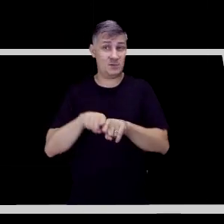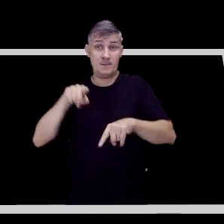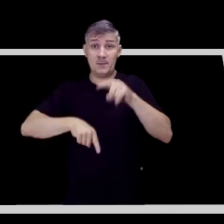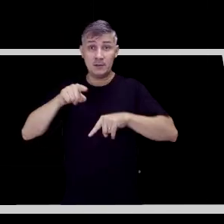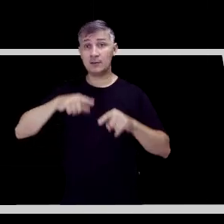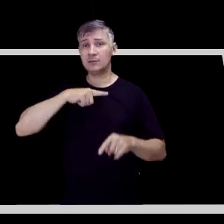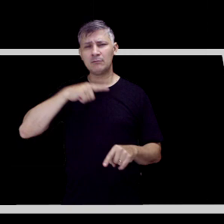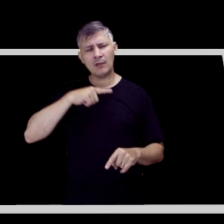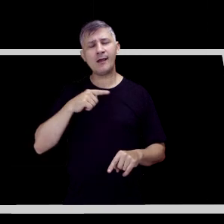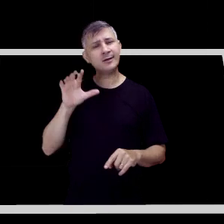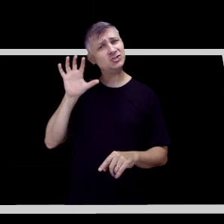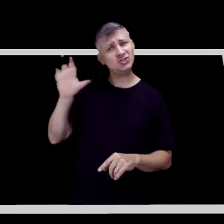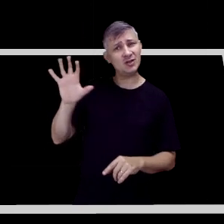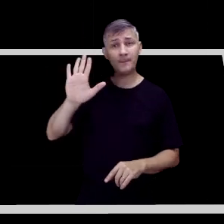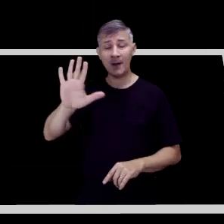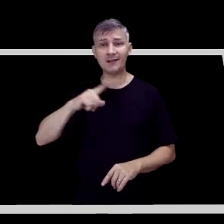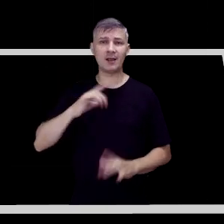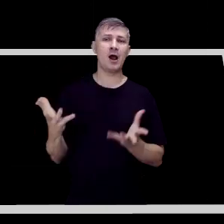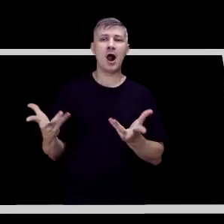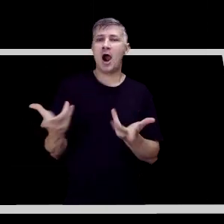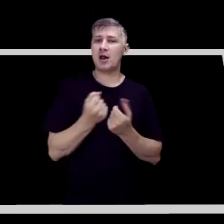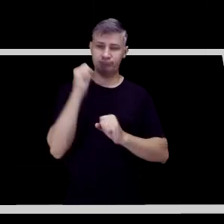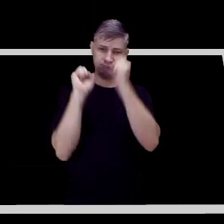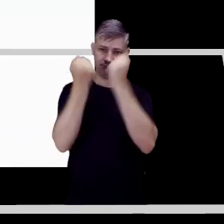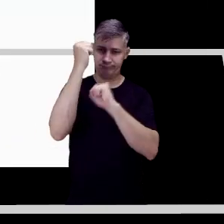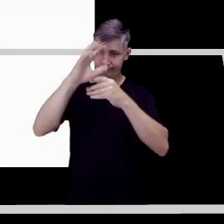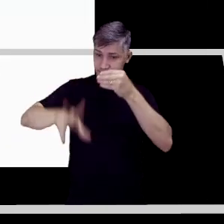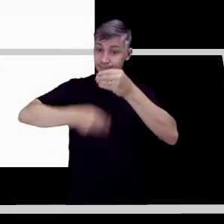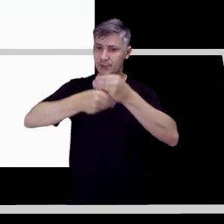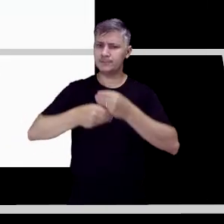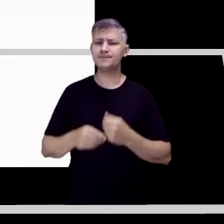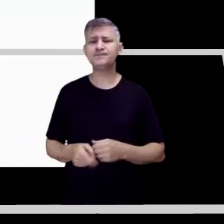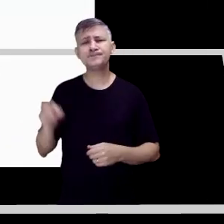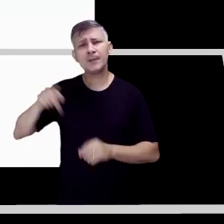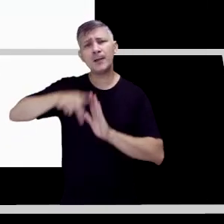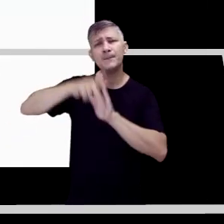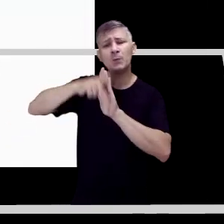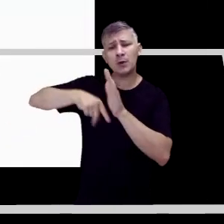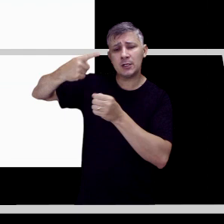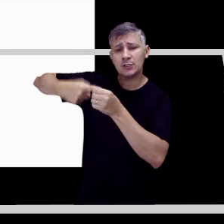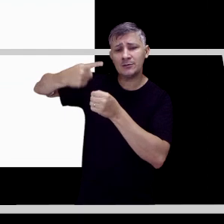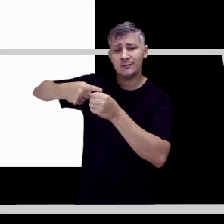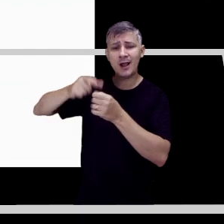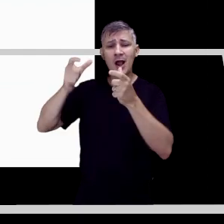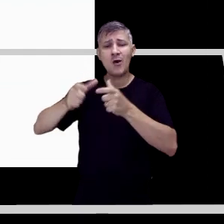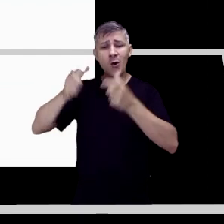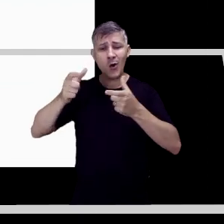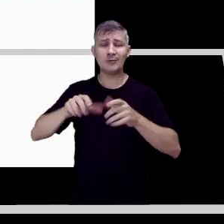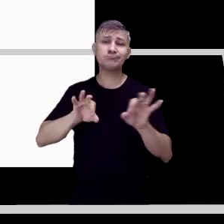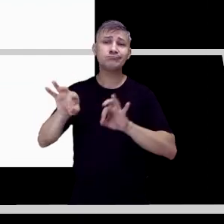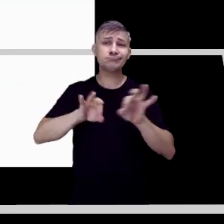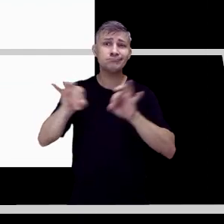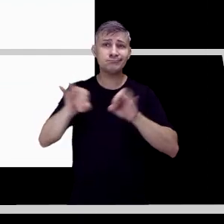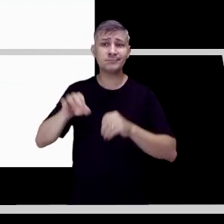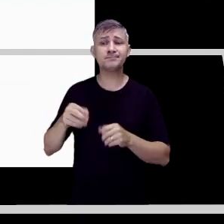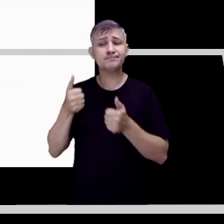um material que ainda tem esse aspecto, mas que tem essa eficiência da industrialização, tá? Esse projeto, então, é parte da